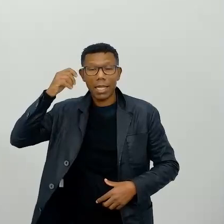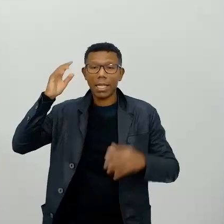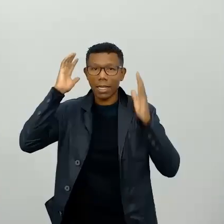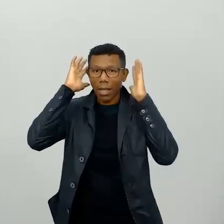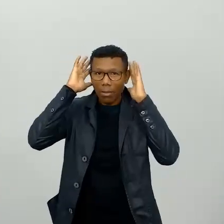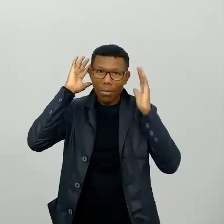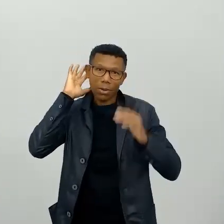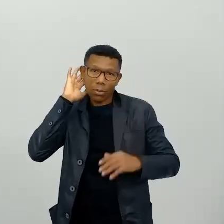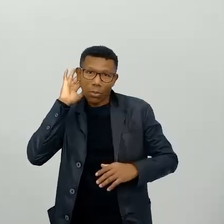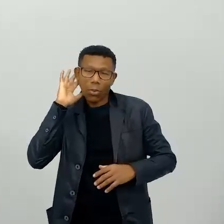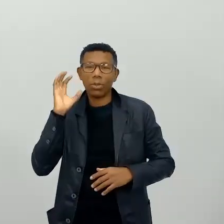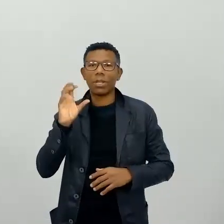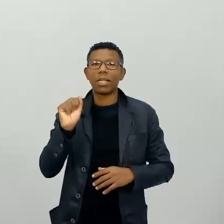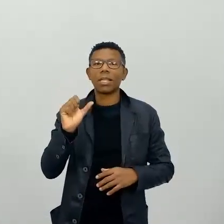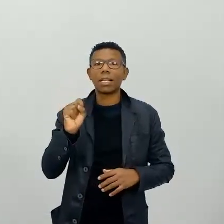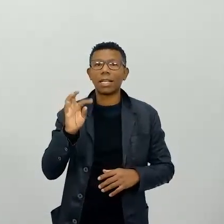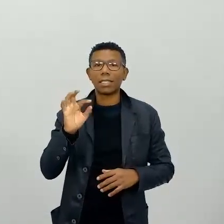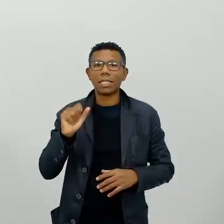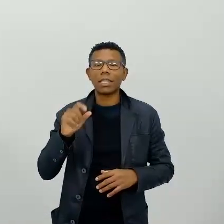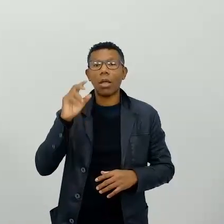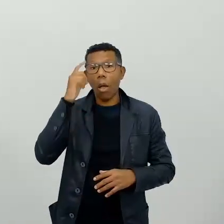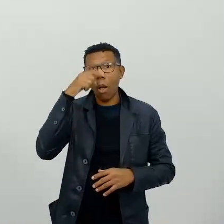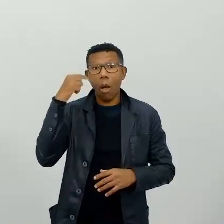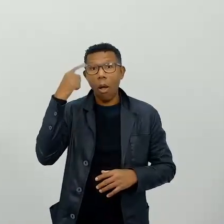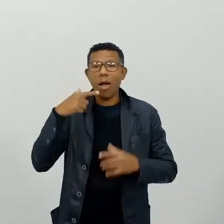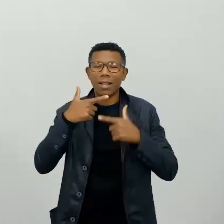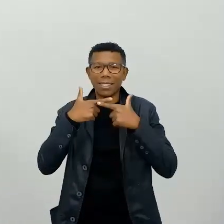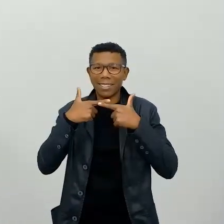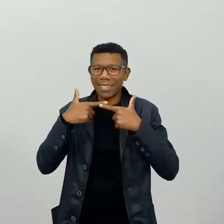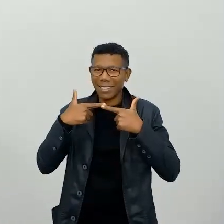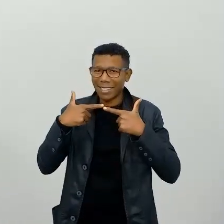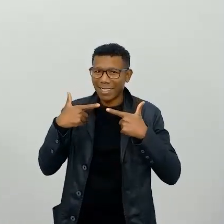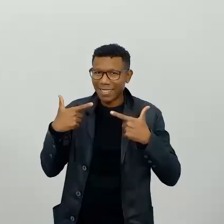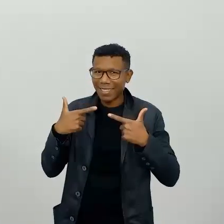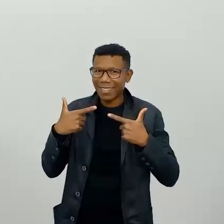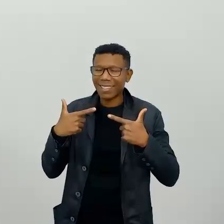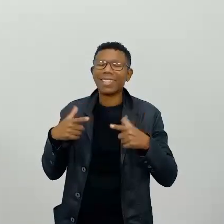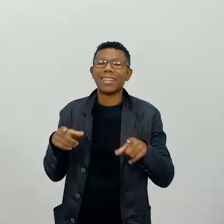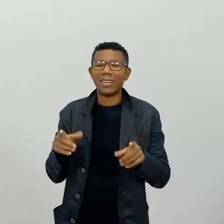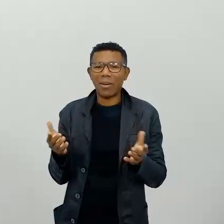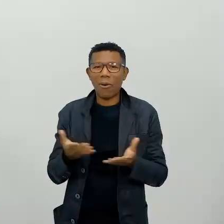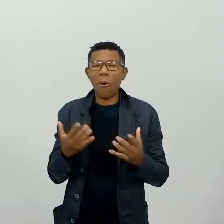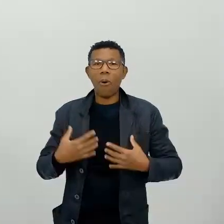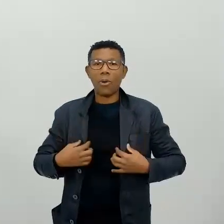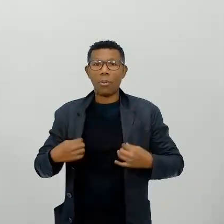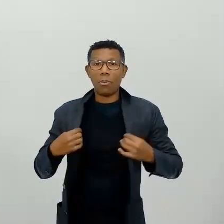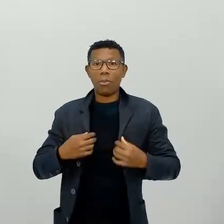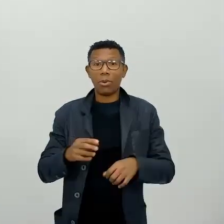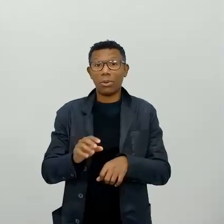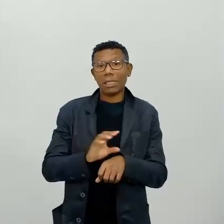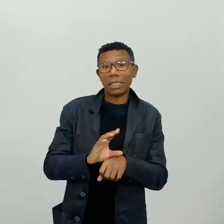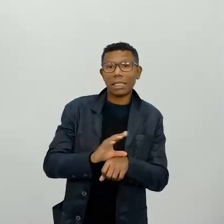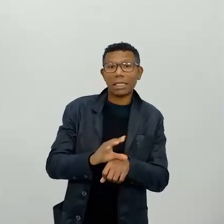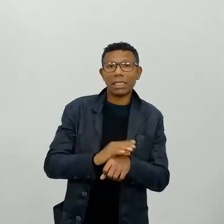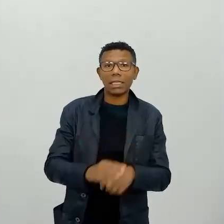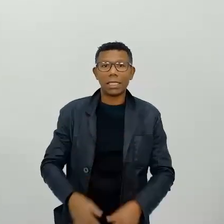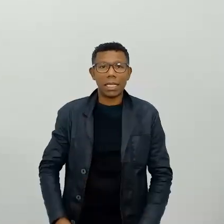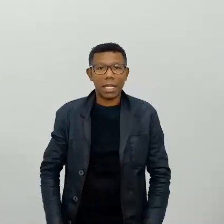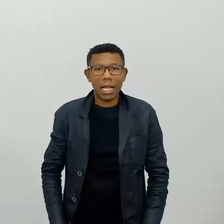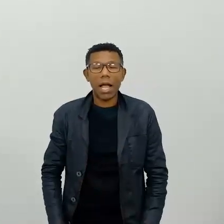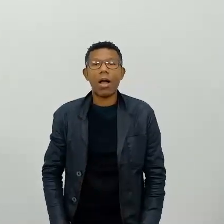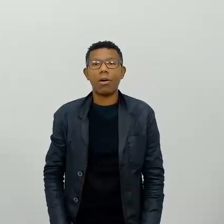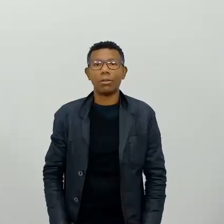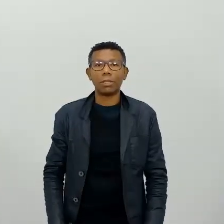curto, castanho, olhos castanhos, sorriso largo. Hoje eu estou de blusa cinza, calça jeans, um sapato